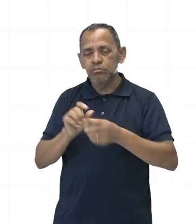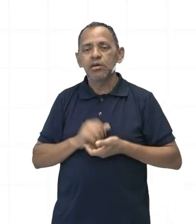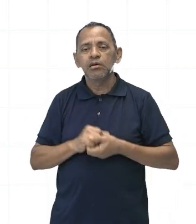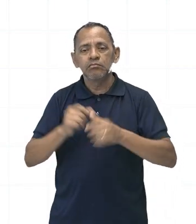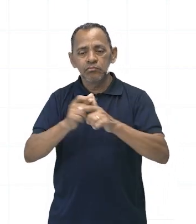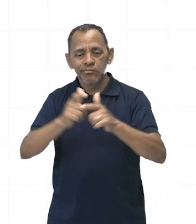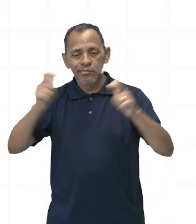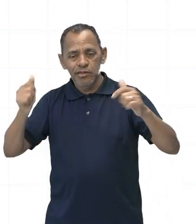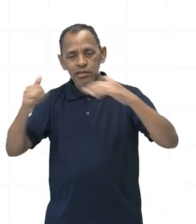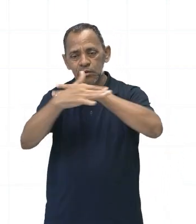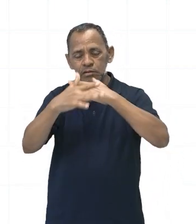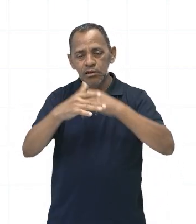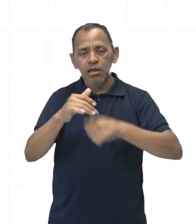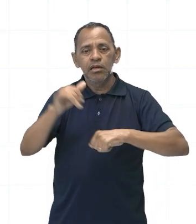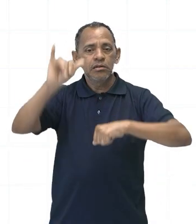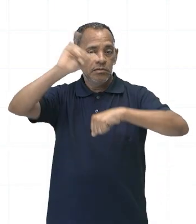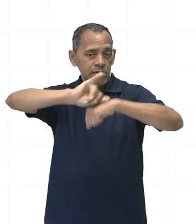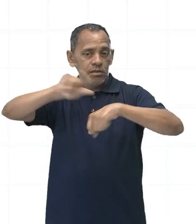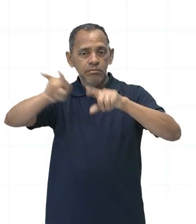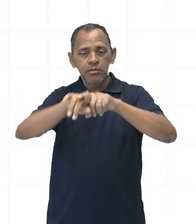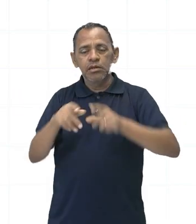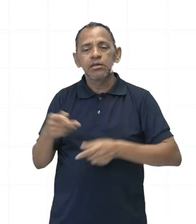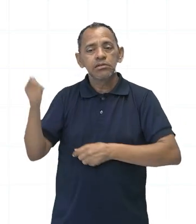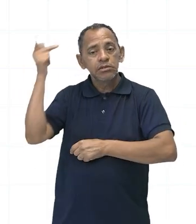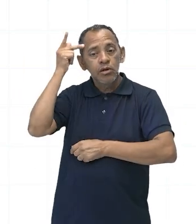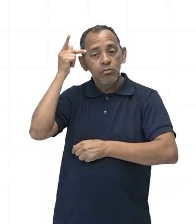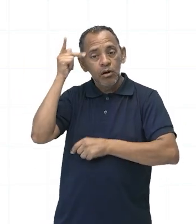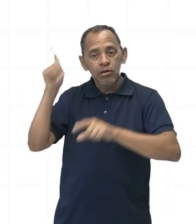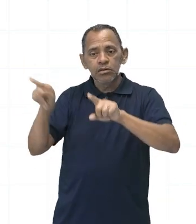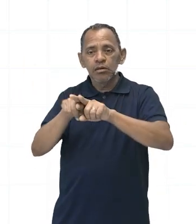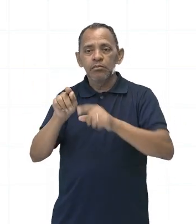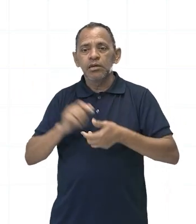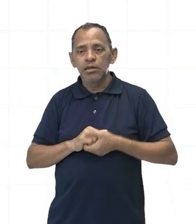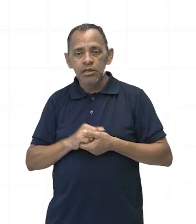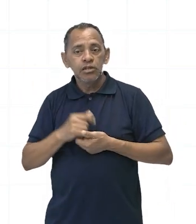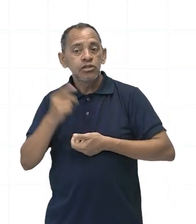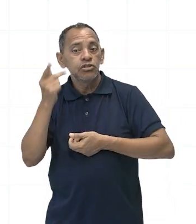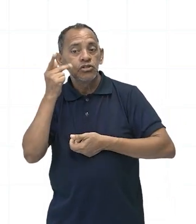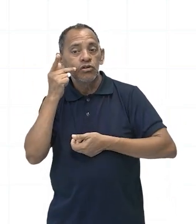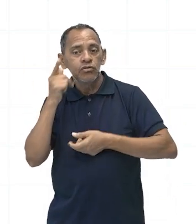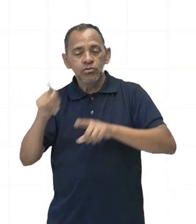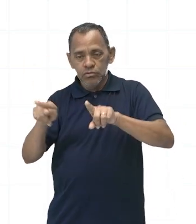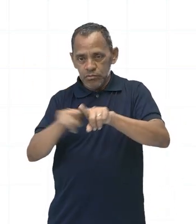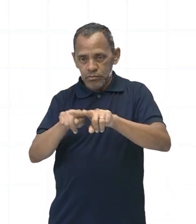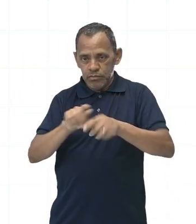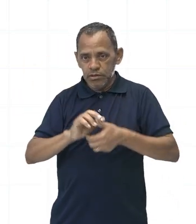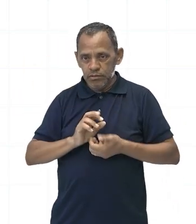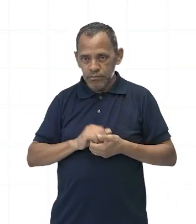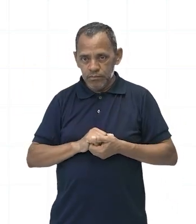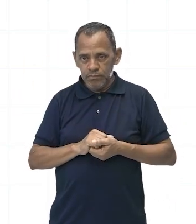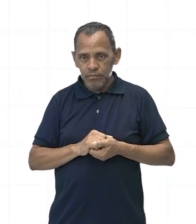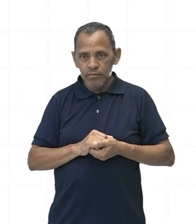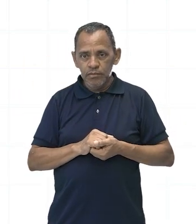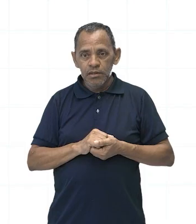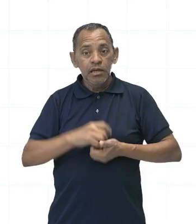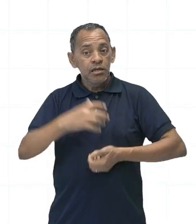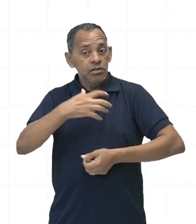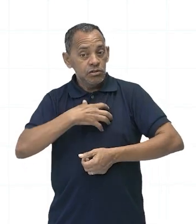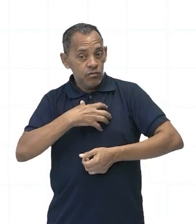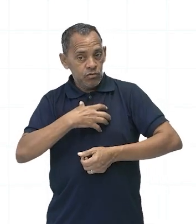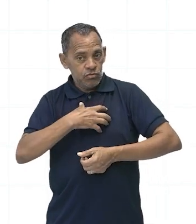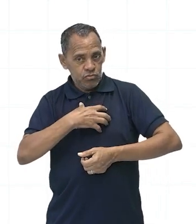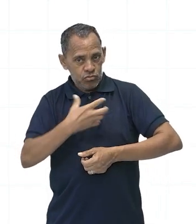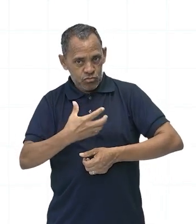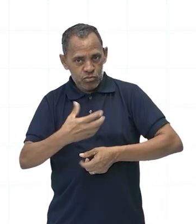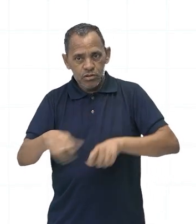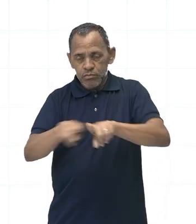capitais, como São Paulo e Salvador. Então, eles trazem essa pegada